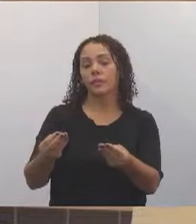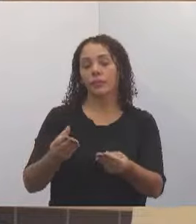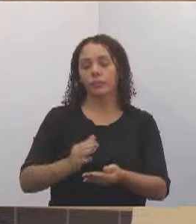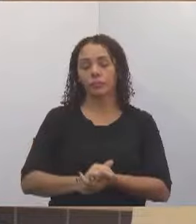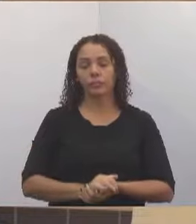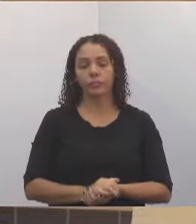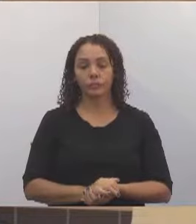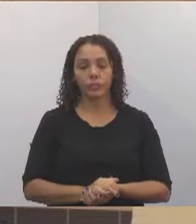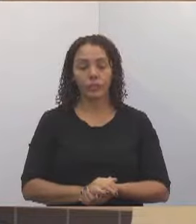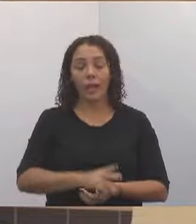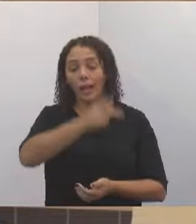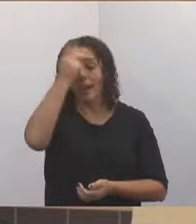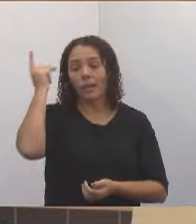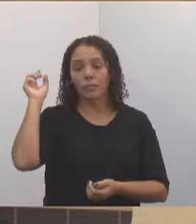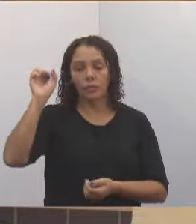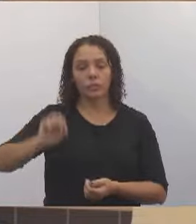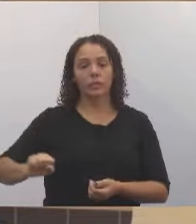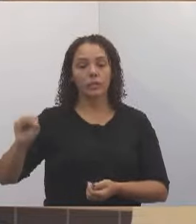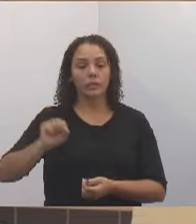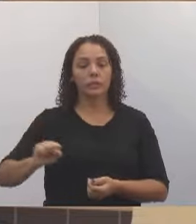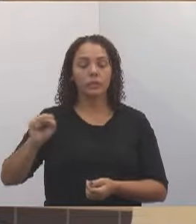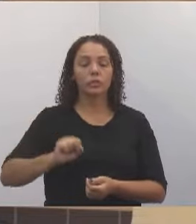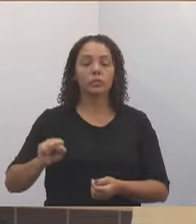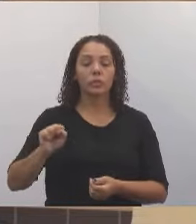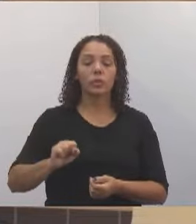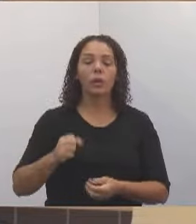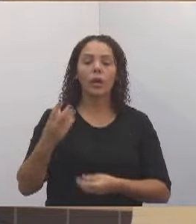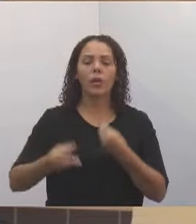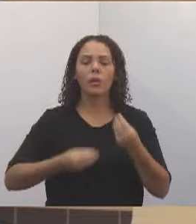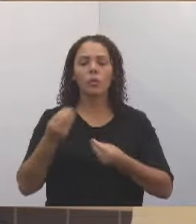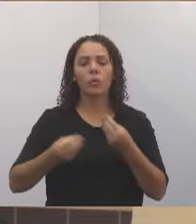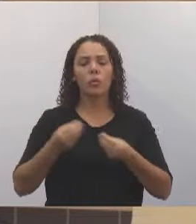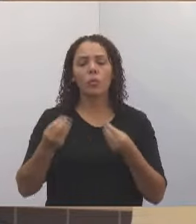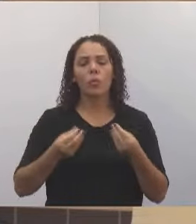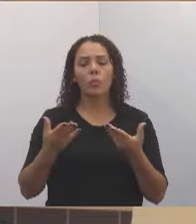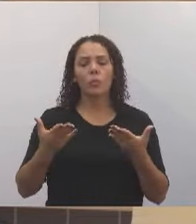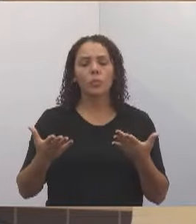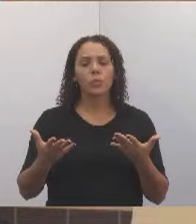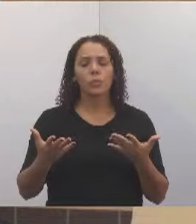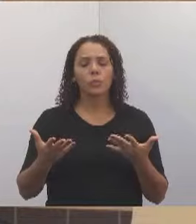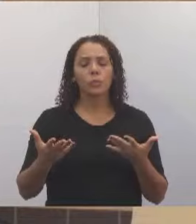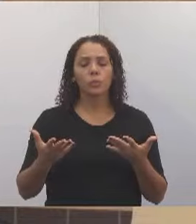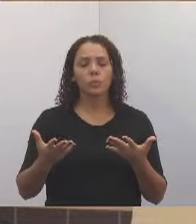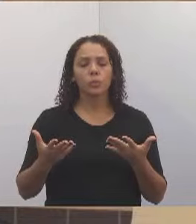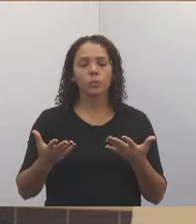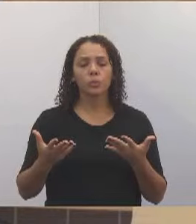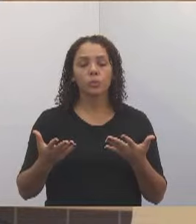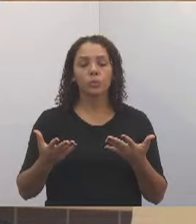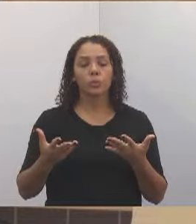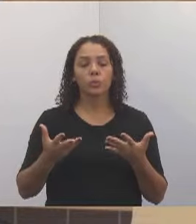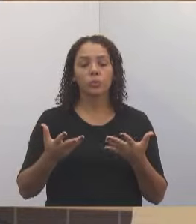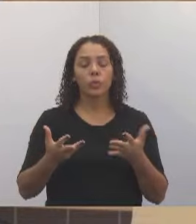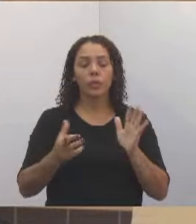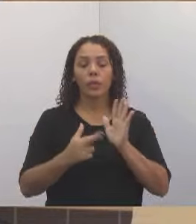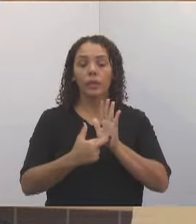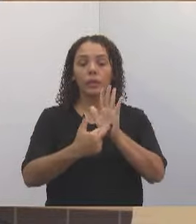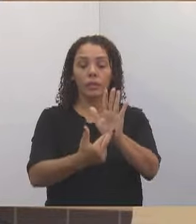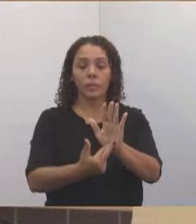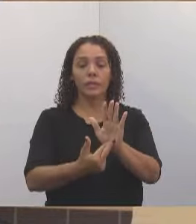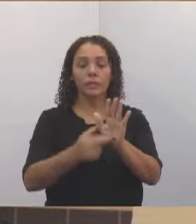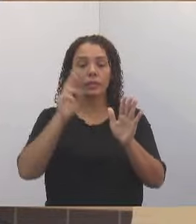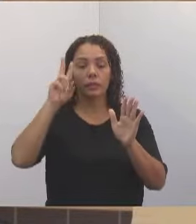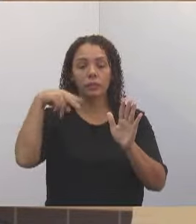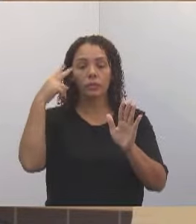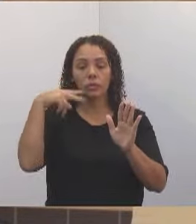O assessor, ele é como se fosse uma espécie de voz do vereador,